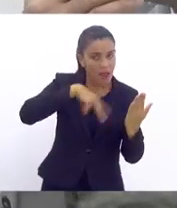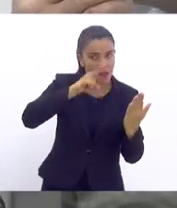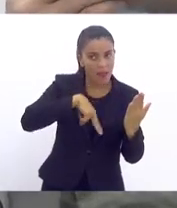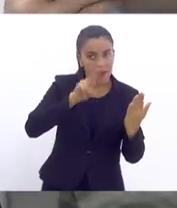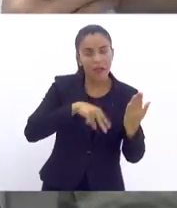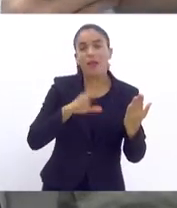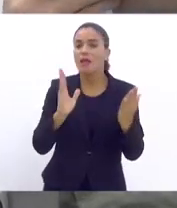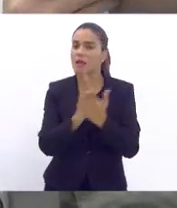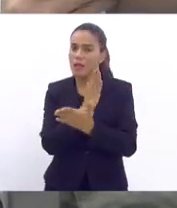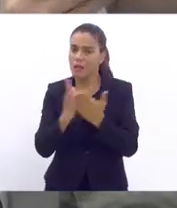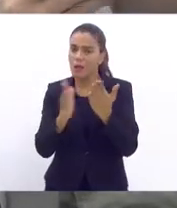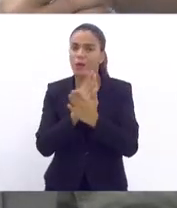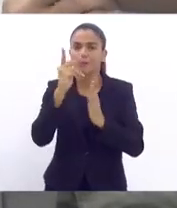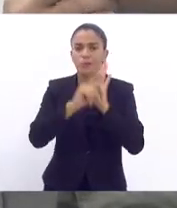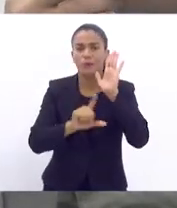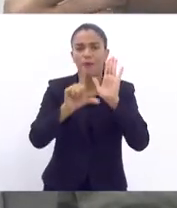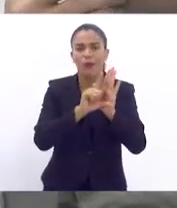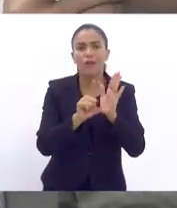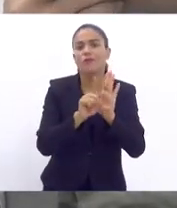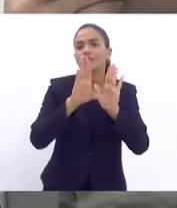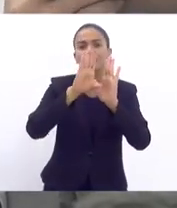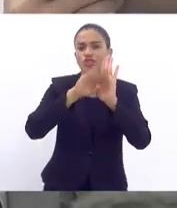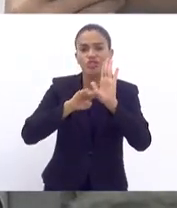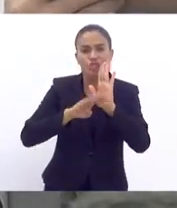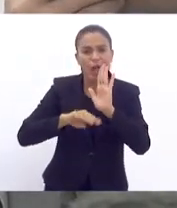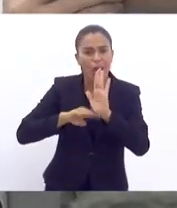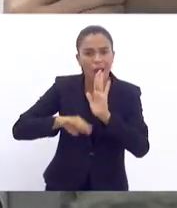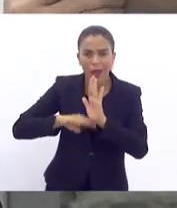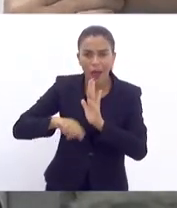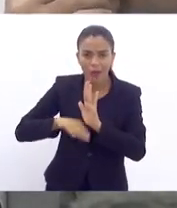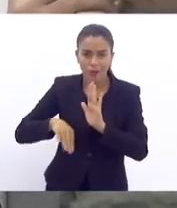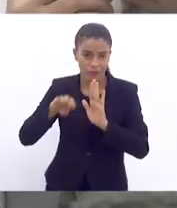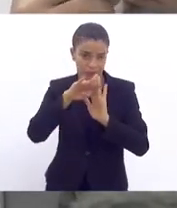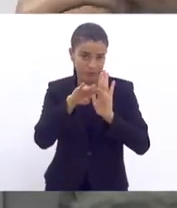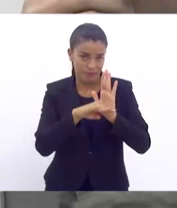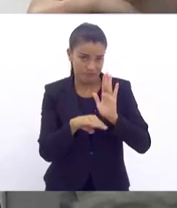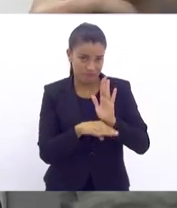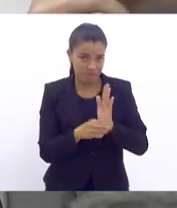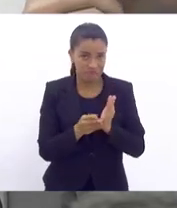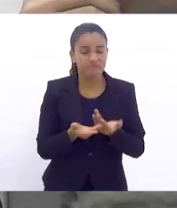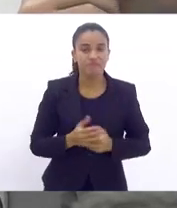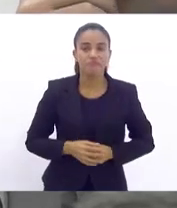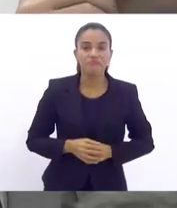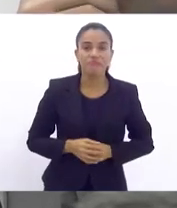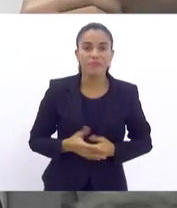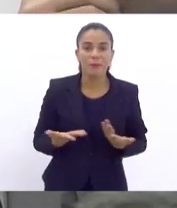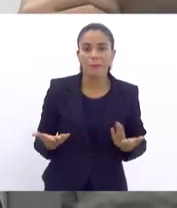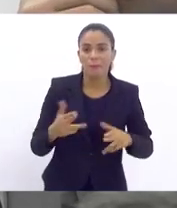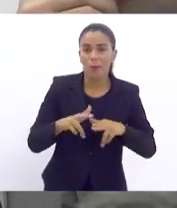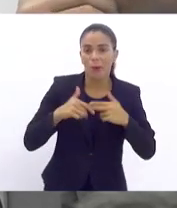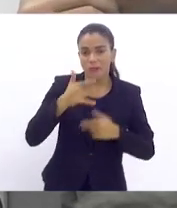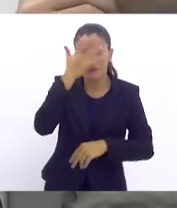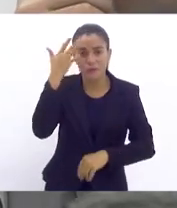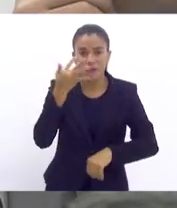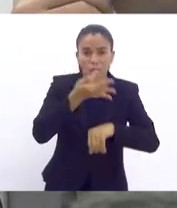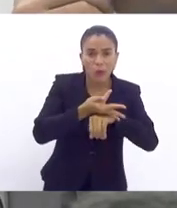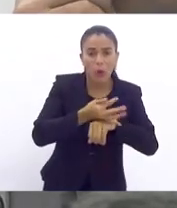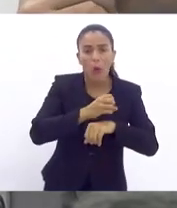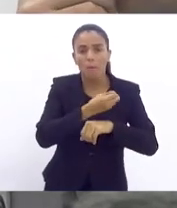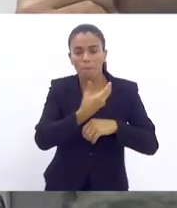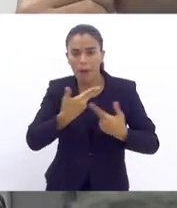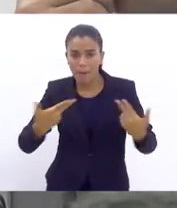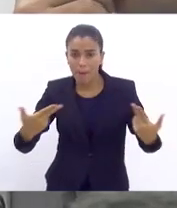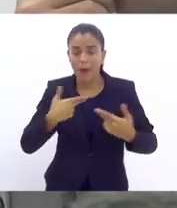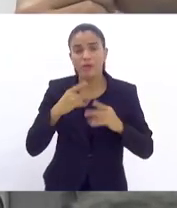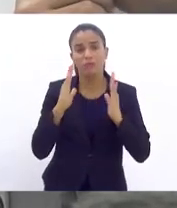retirados de pauta Face as ausências dos titulares na sessão então é o momento de uma semana